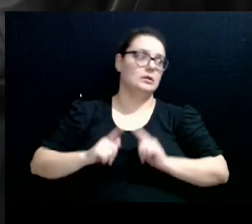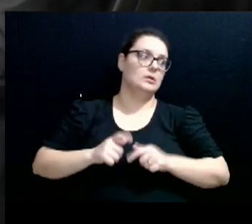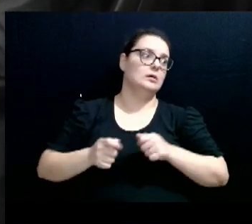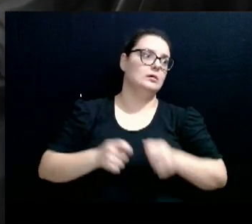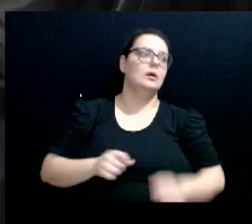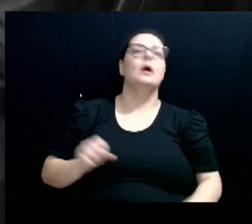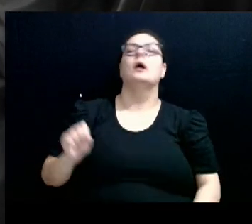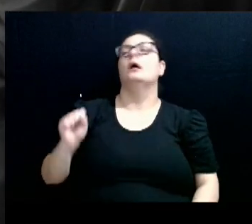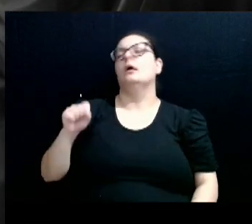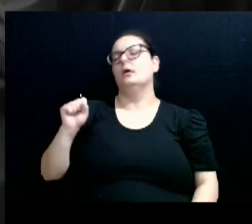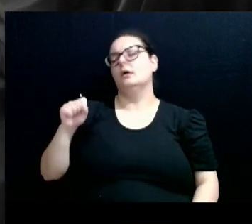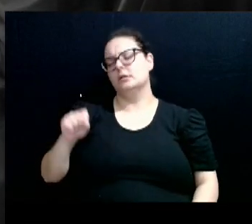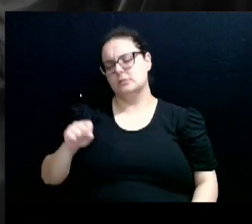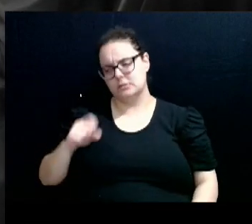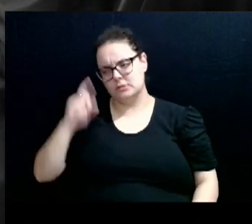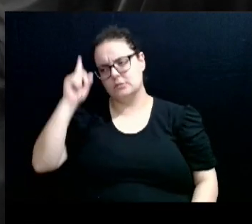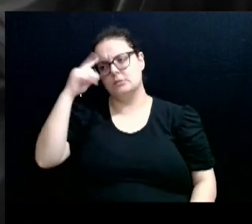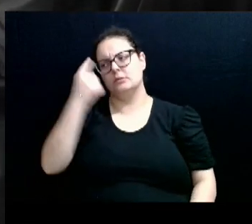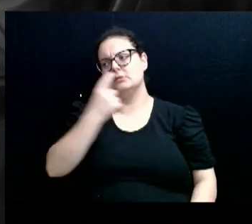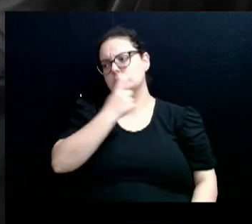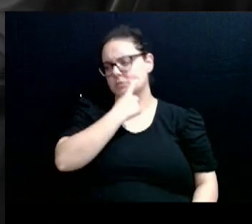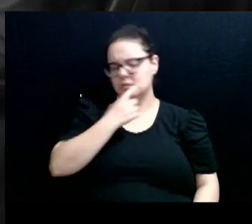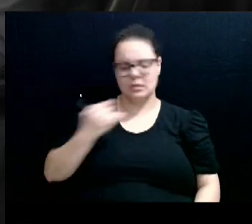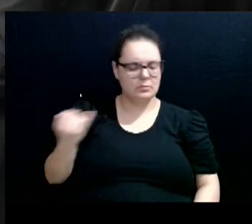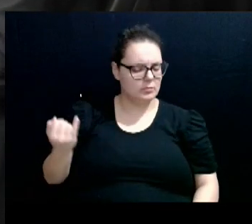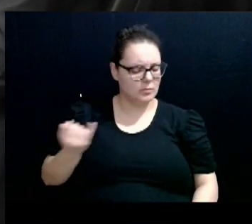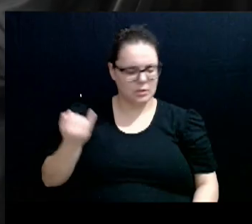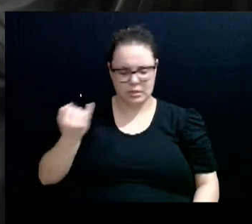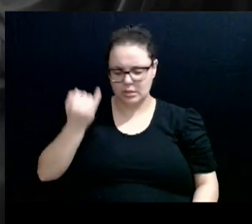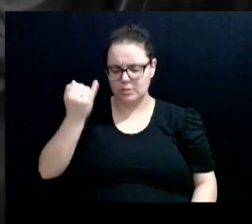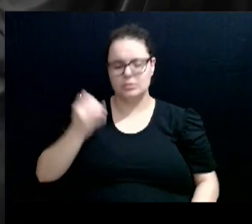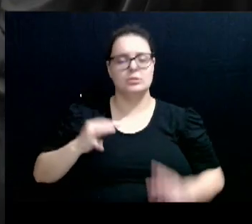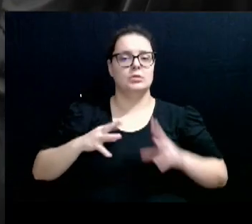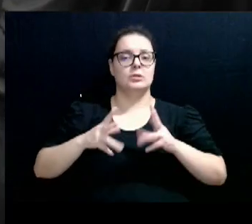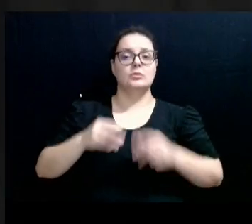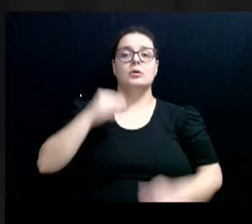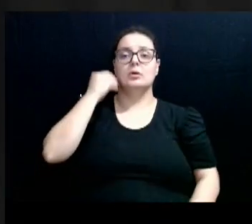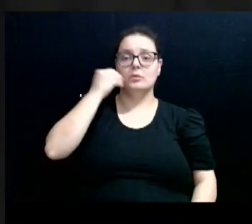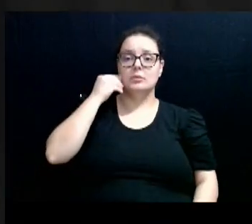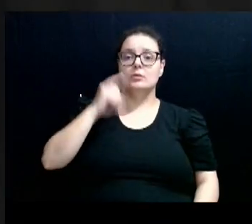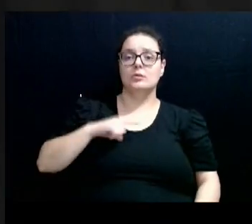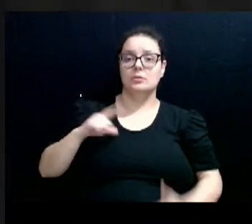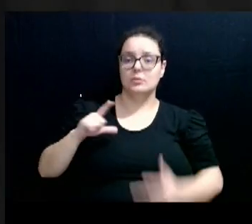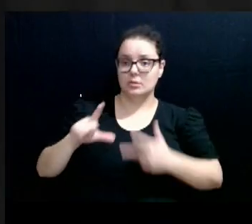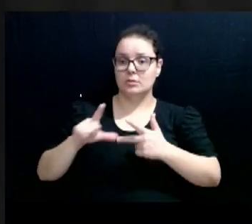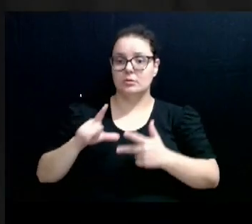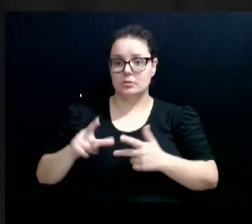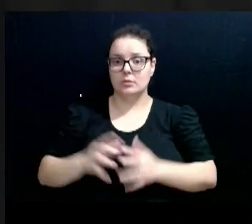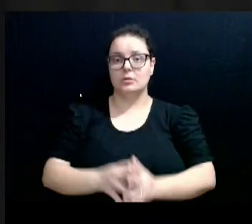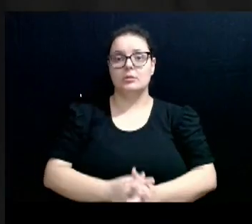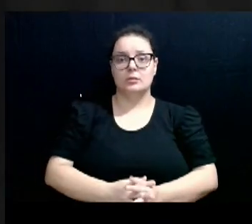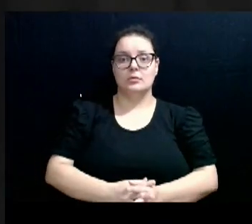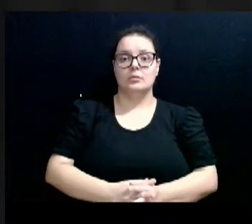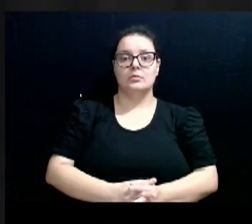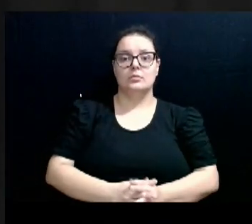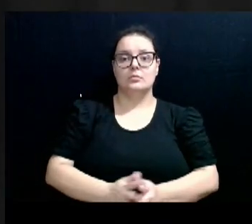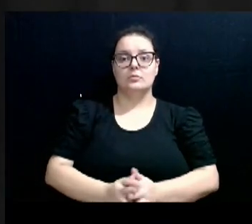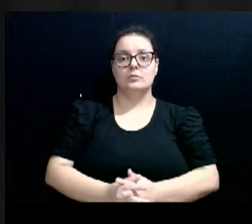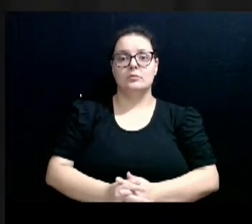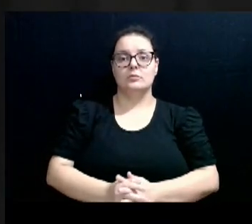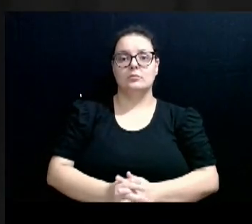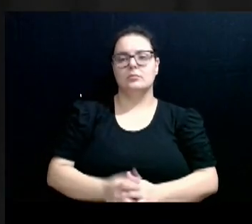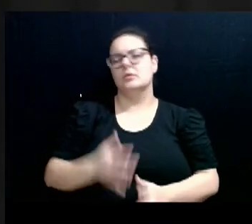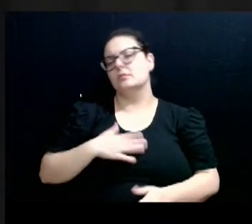É fundamental toda a experiência que eu tive no Legislativo. O Legislativo, para mim, sempre foi tudo de bom, né? Eu sempre gostei